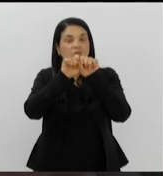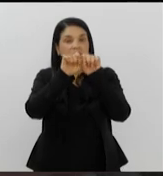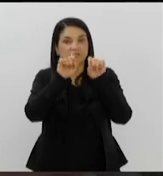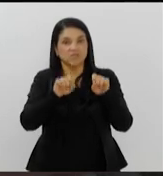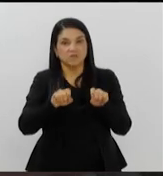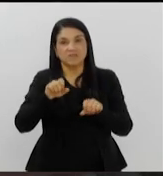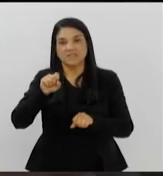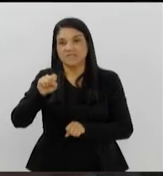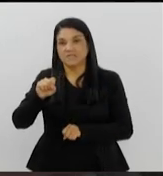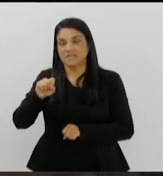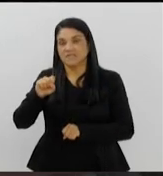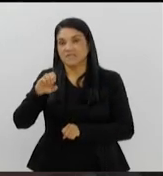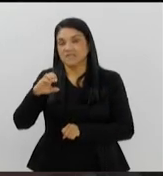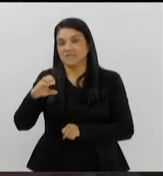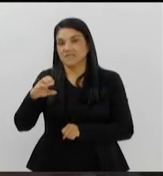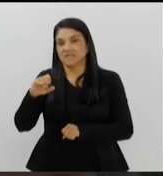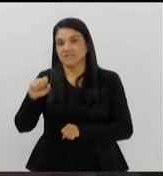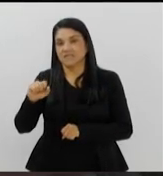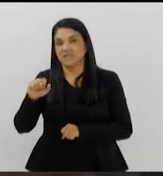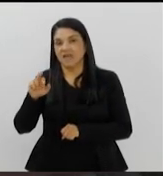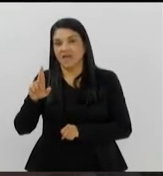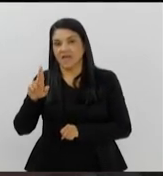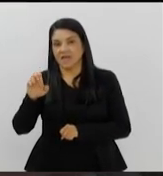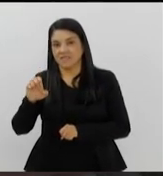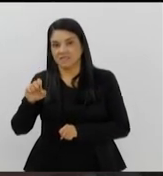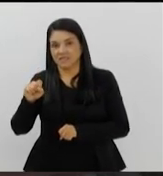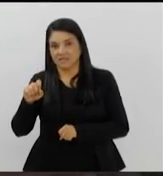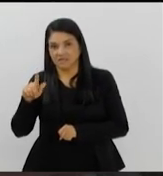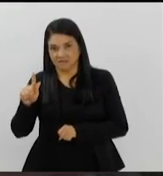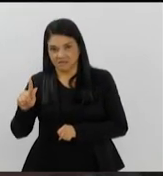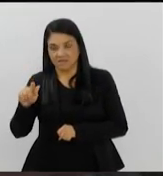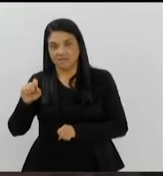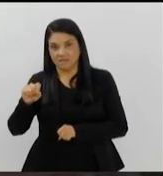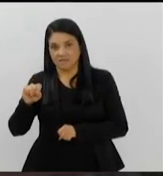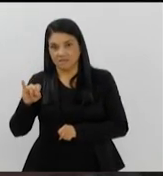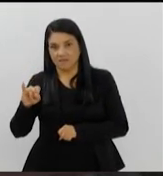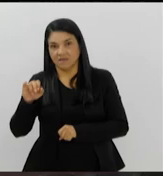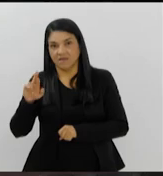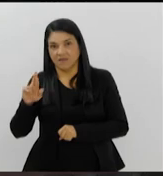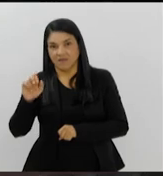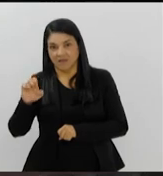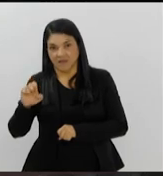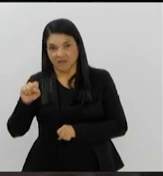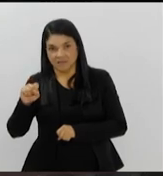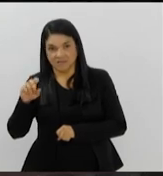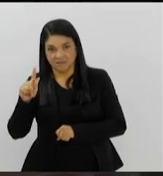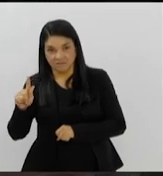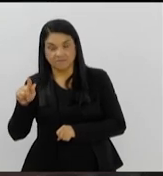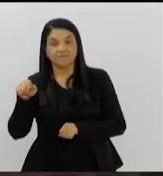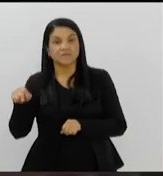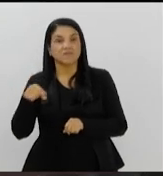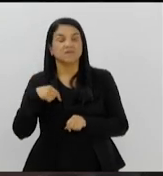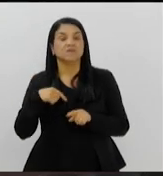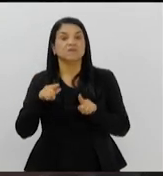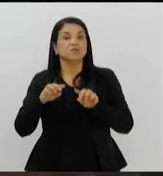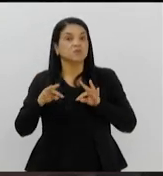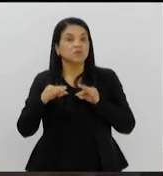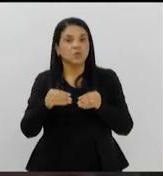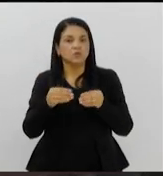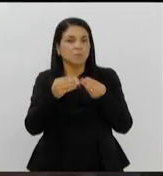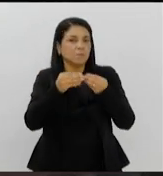SISREG e o SER, você, na verdade, você acaba trazendo prejuízo para toda